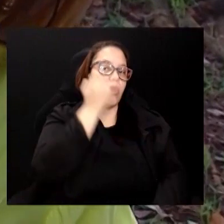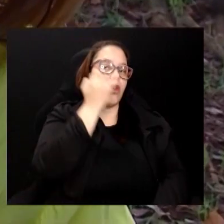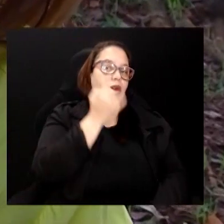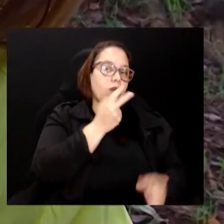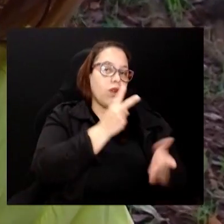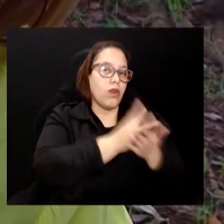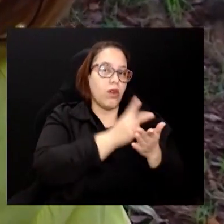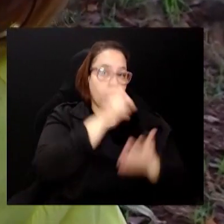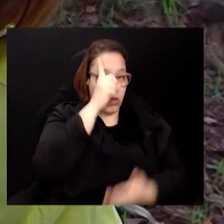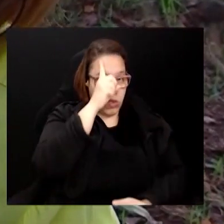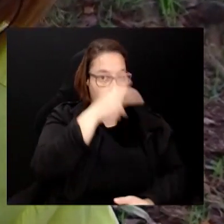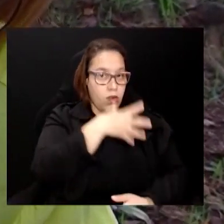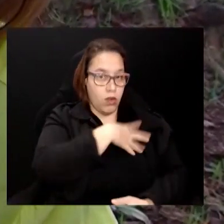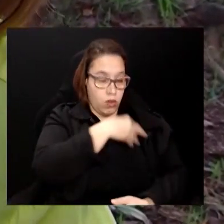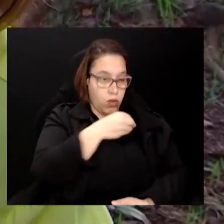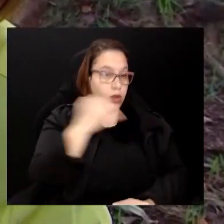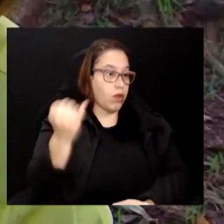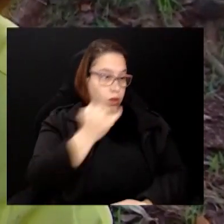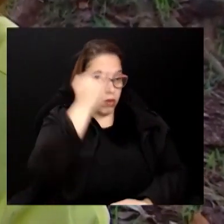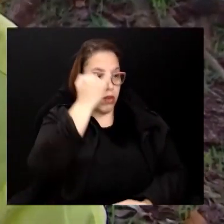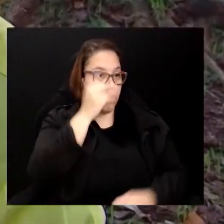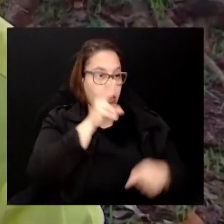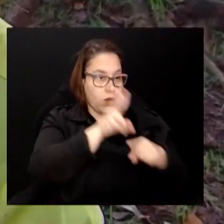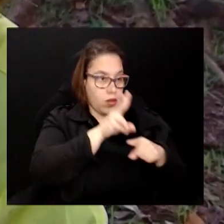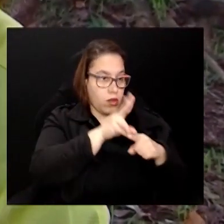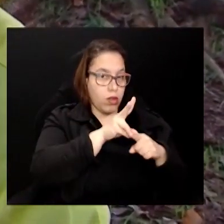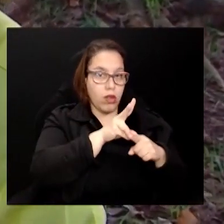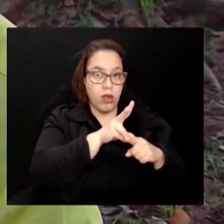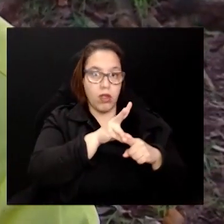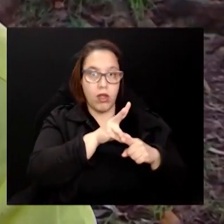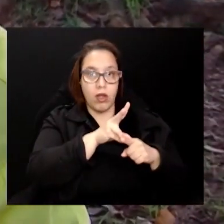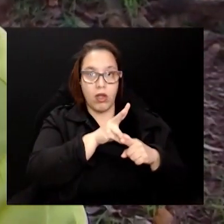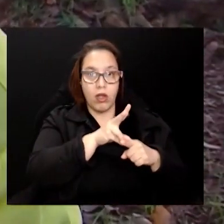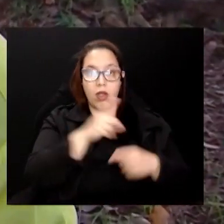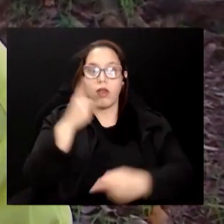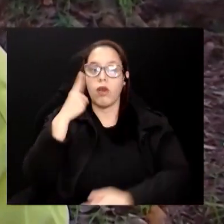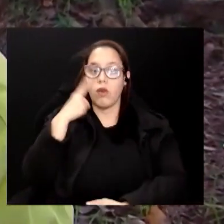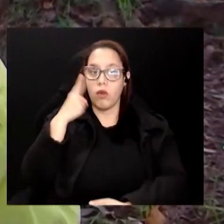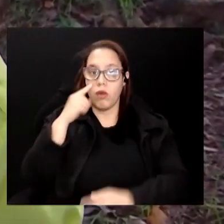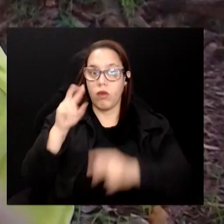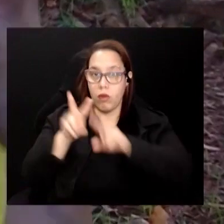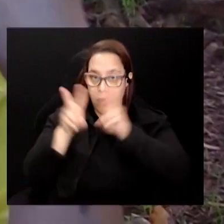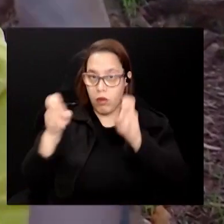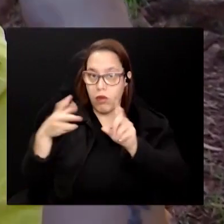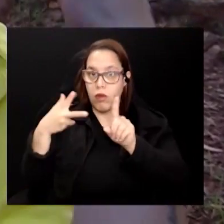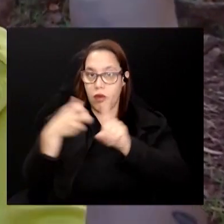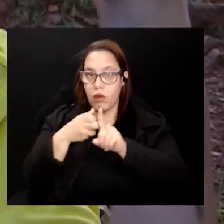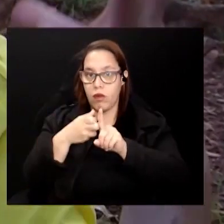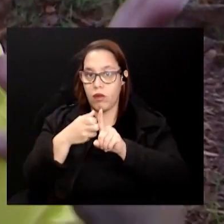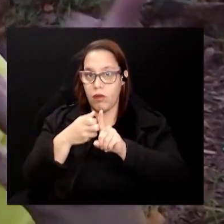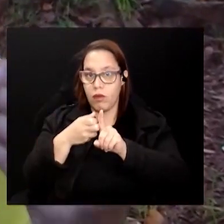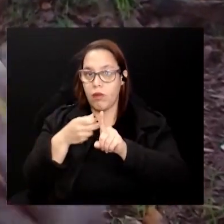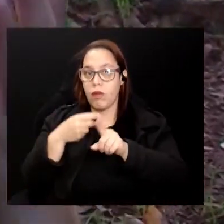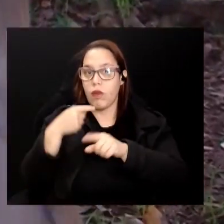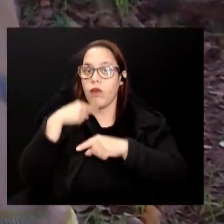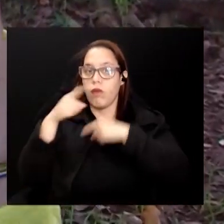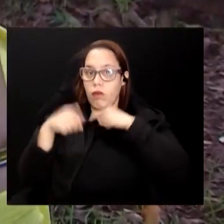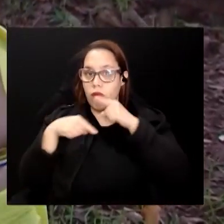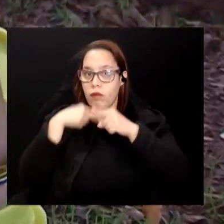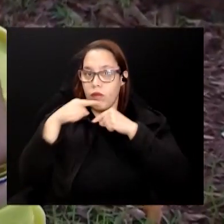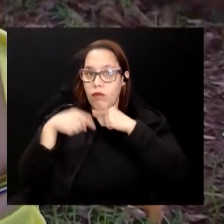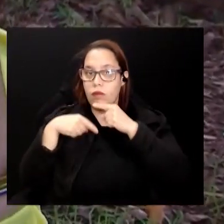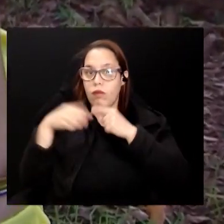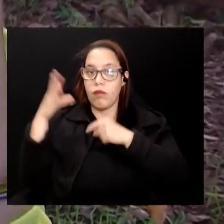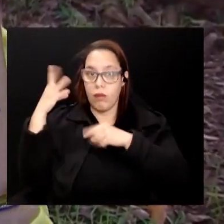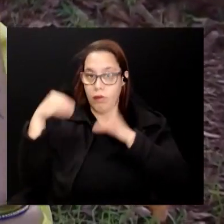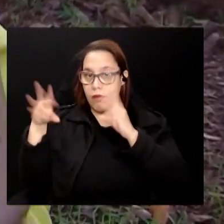acha que é importante para proteger ele? Olha, em relação à vacina, vou ser bem sincero, eu tenho algumas dúvidas porque é muita falação, né? Mas